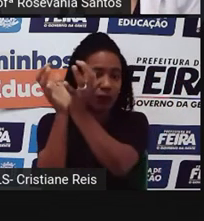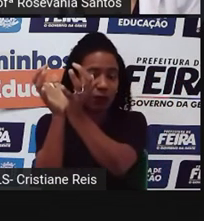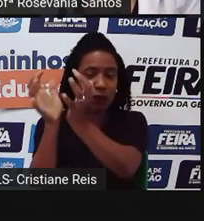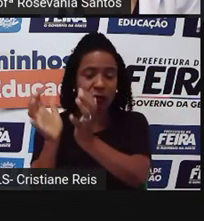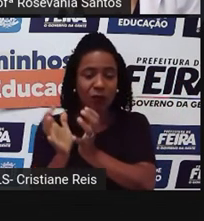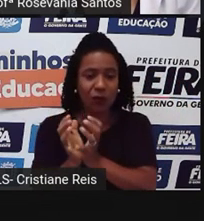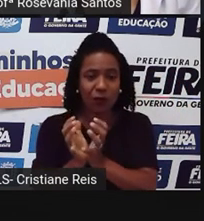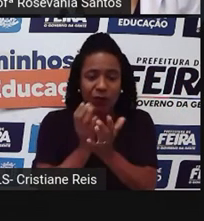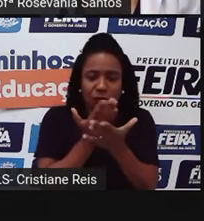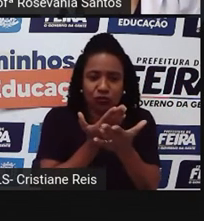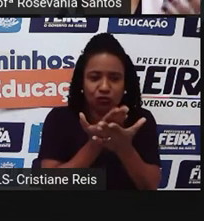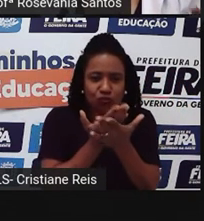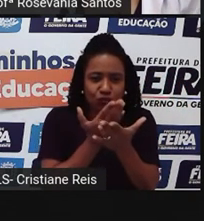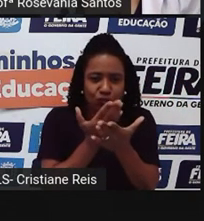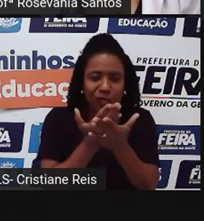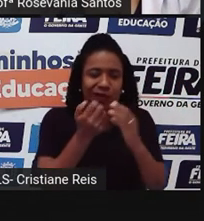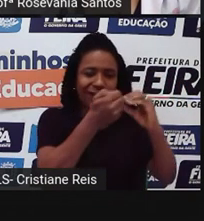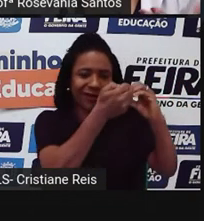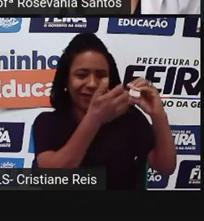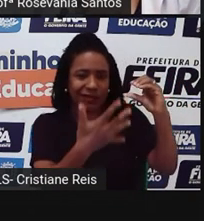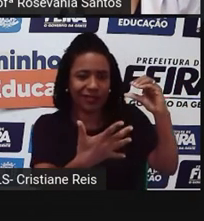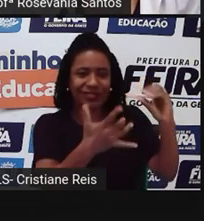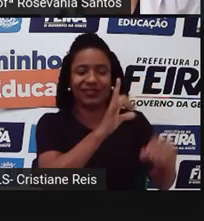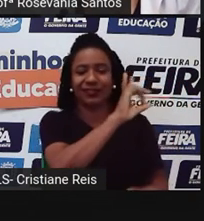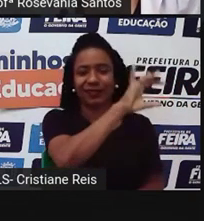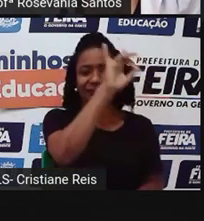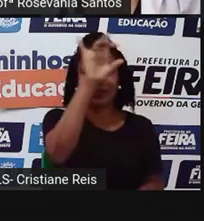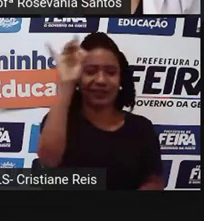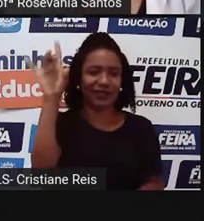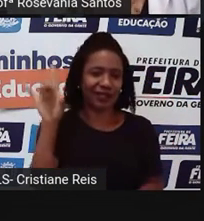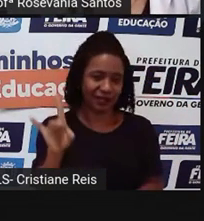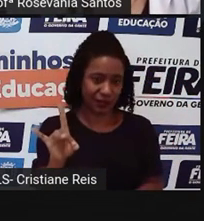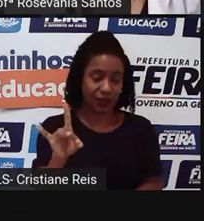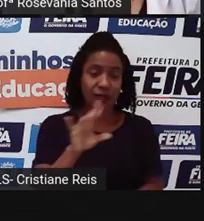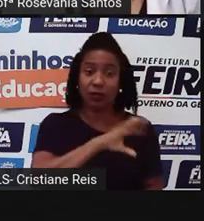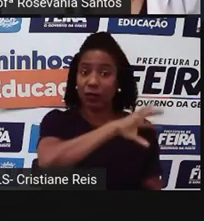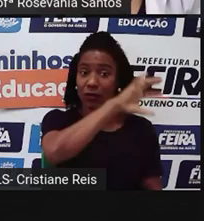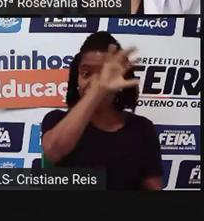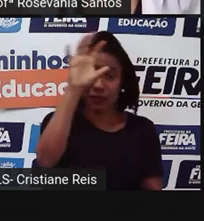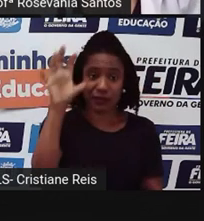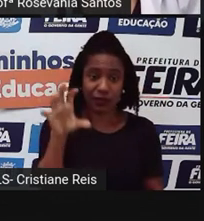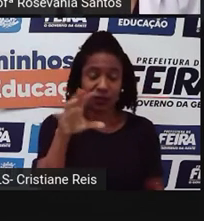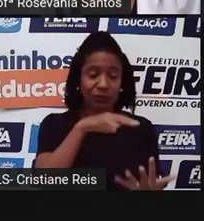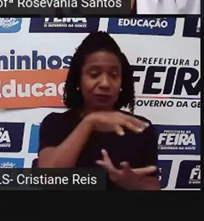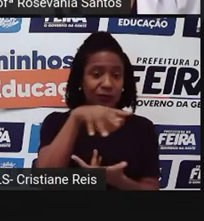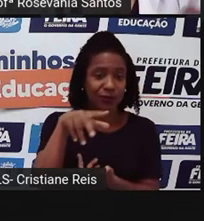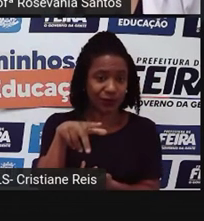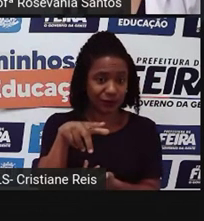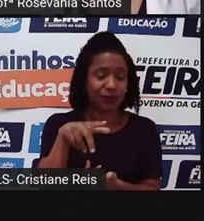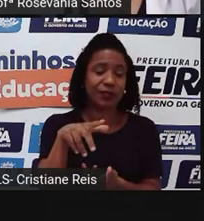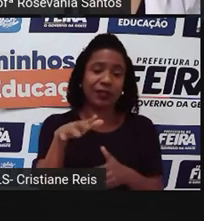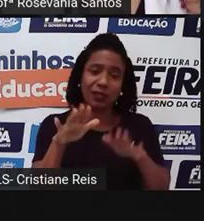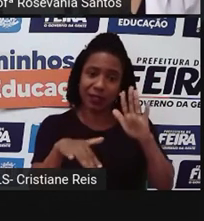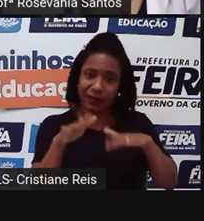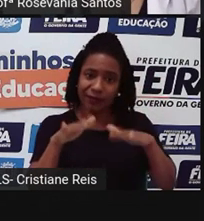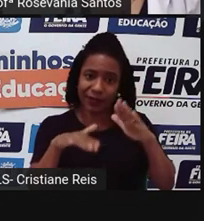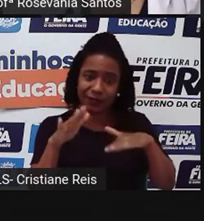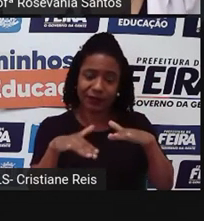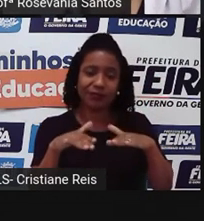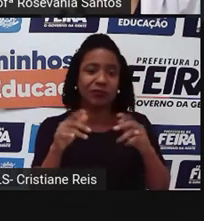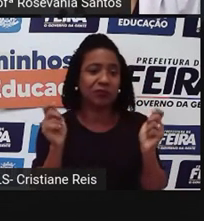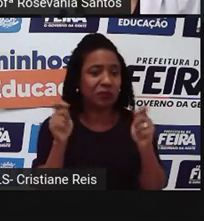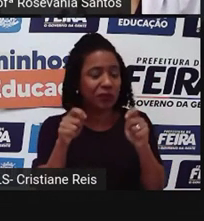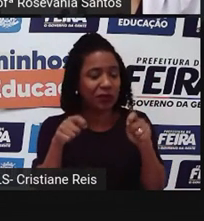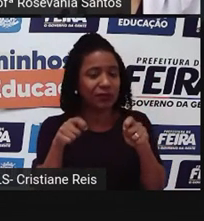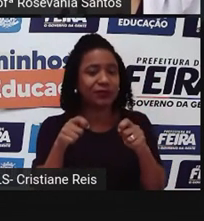um estudo melhor sobre eles. E aí, essa forma de regionalizar, a depender, né, do seu critério, porque você pode ter critérios,